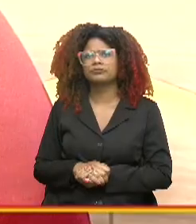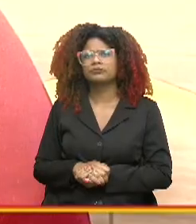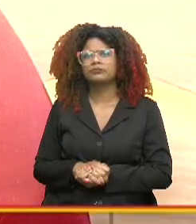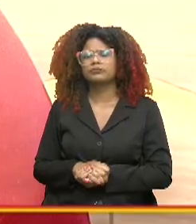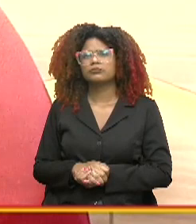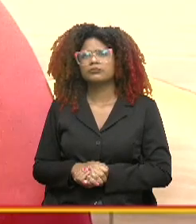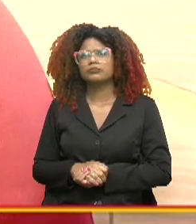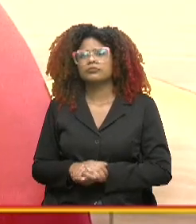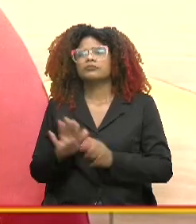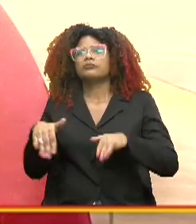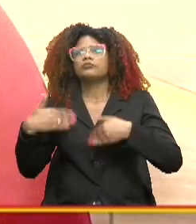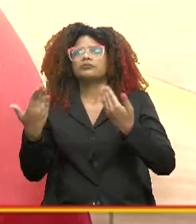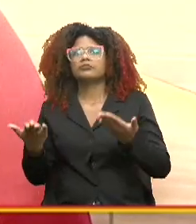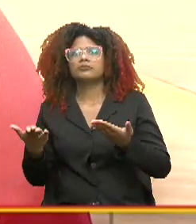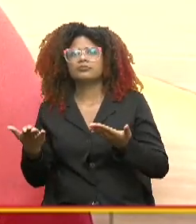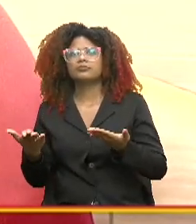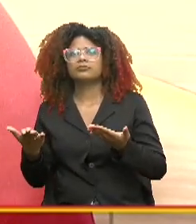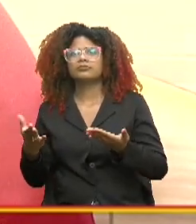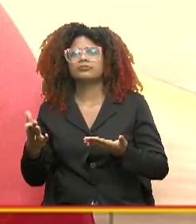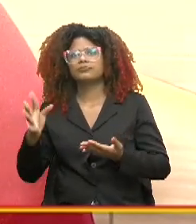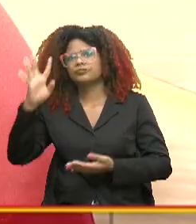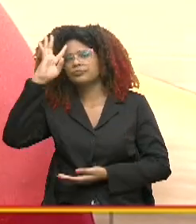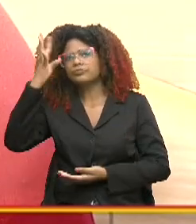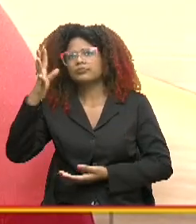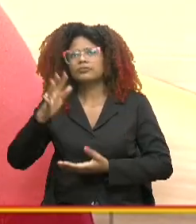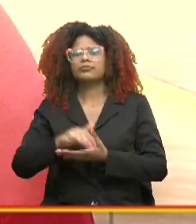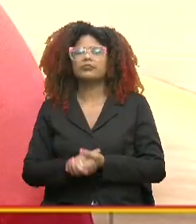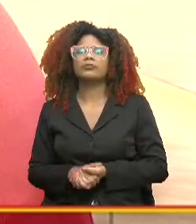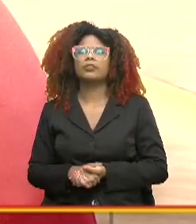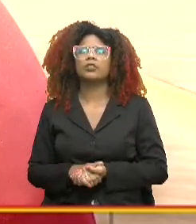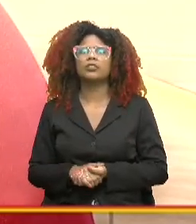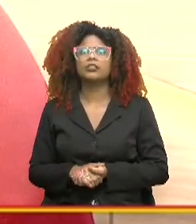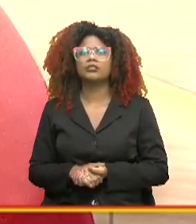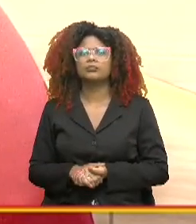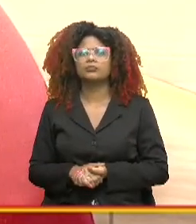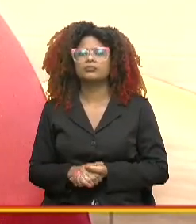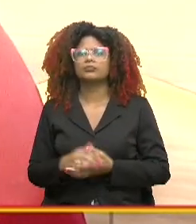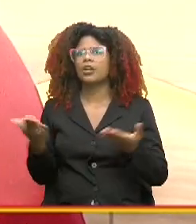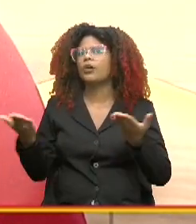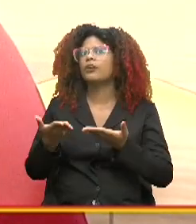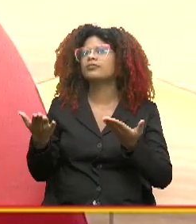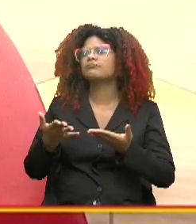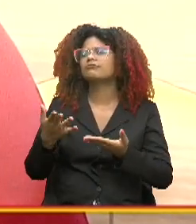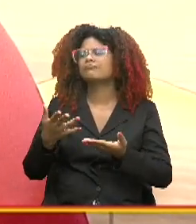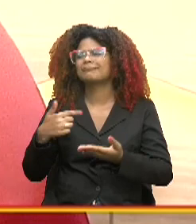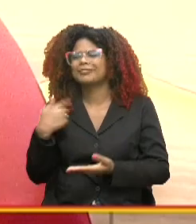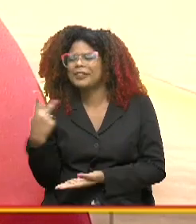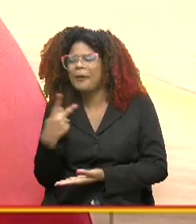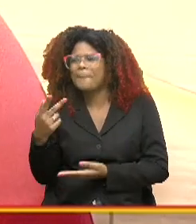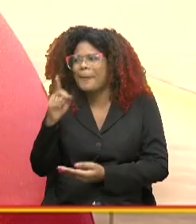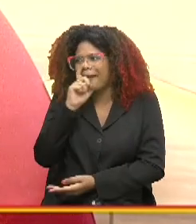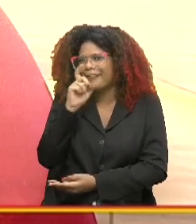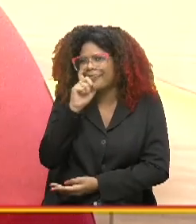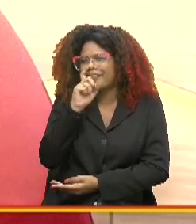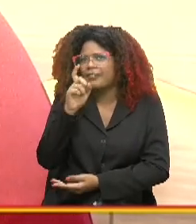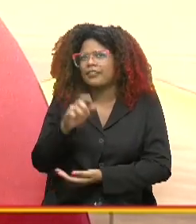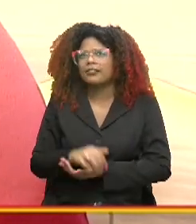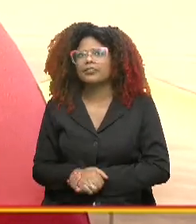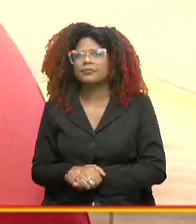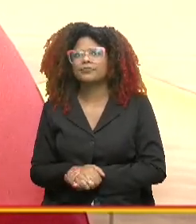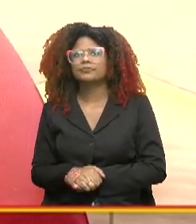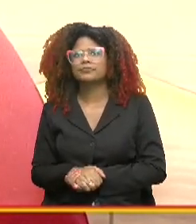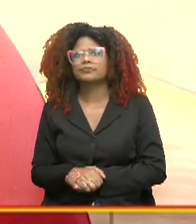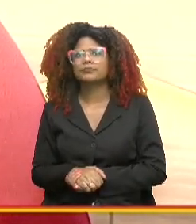2013 quando nós tínhamos decidido Quem sabe agora né Vamos ser mãe vamos tentar na verdade sermos mães né